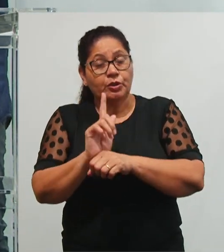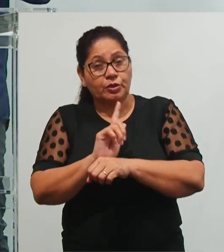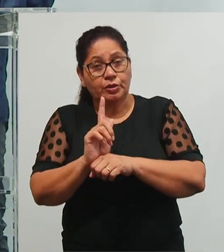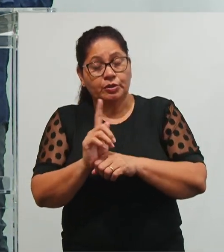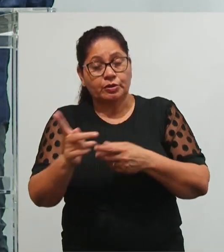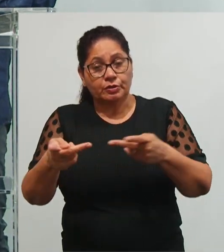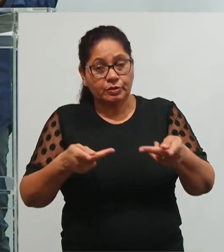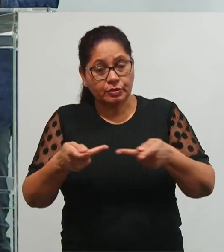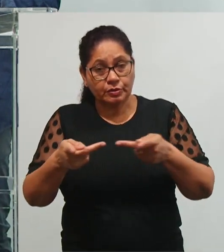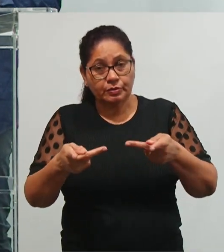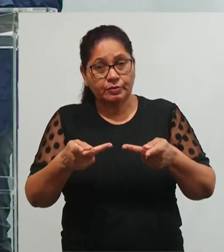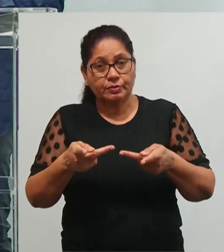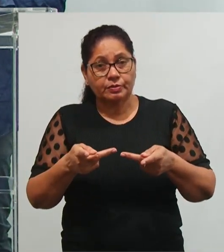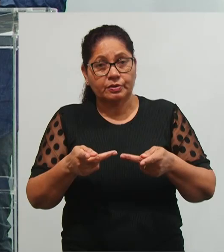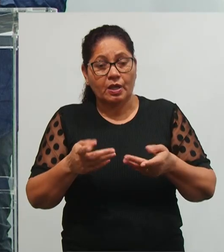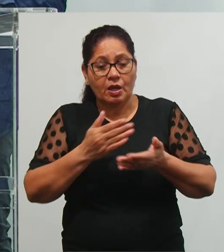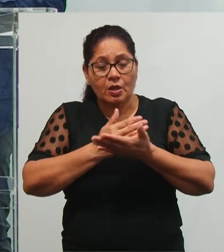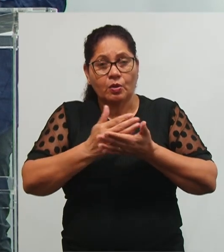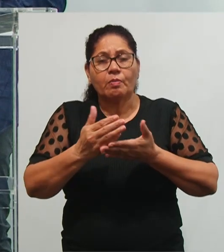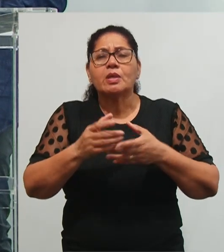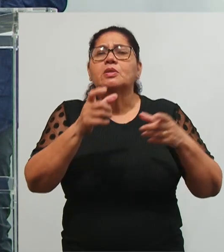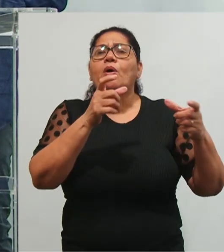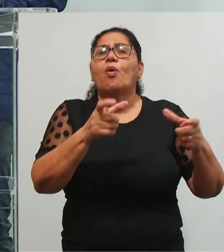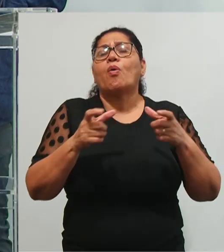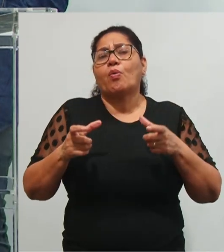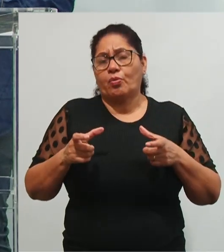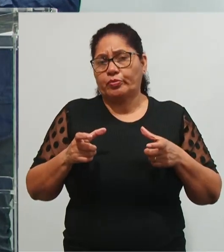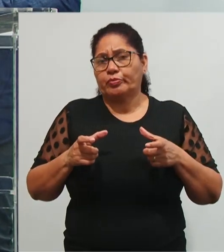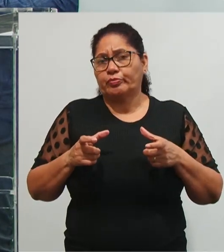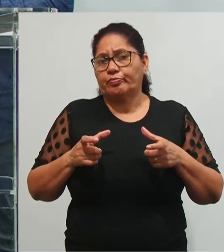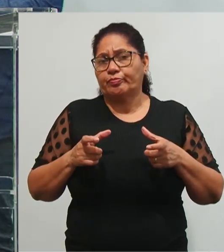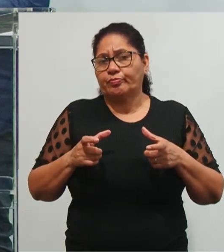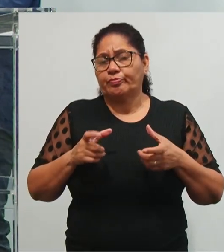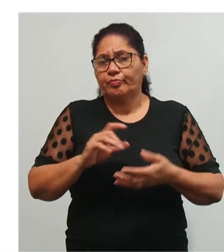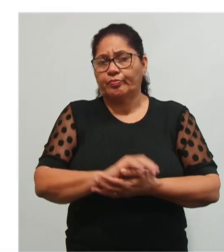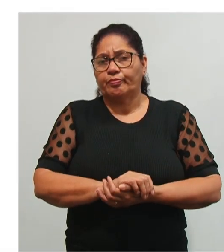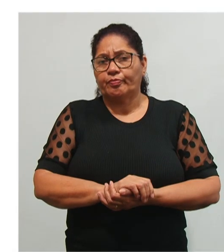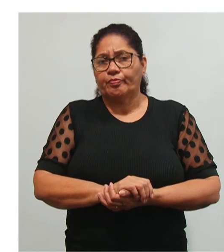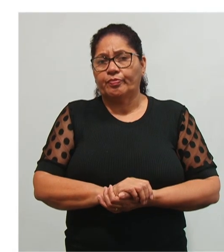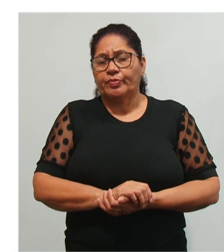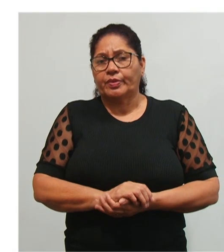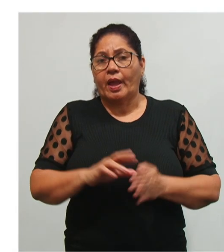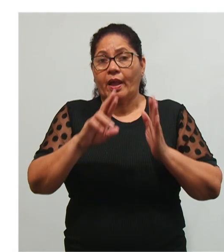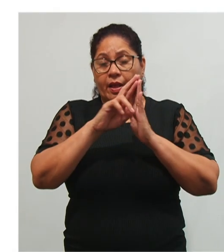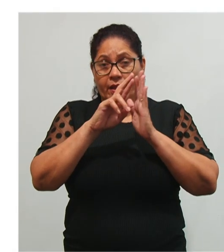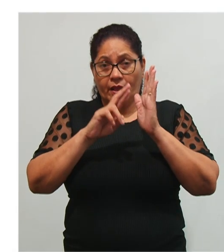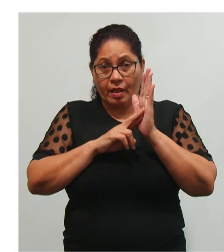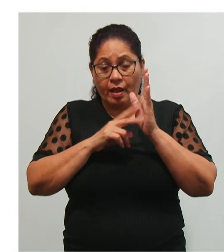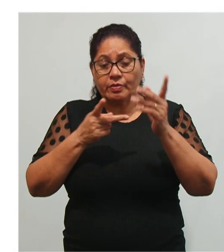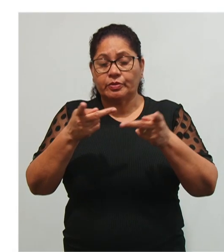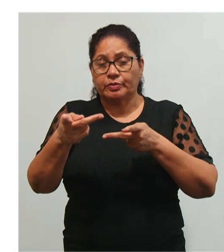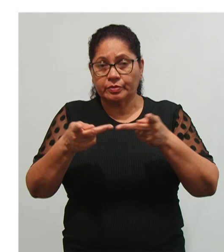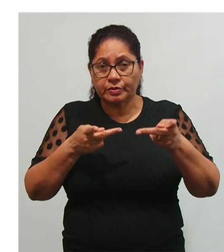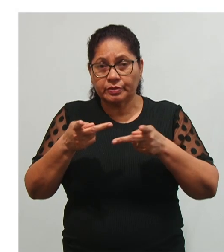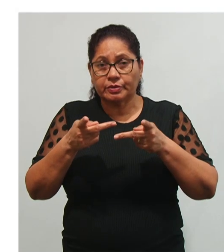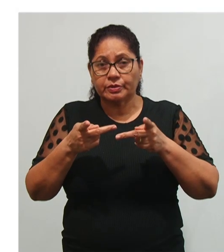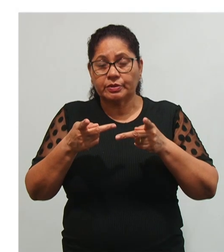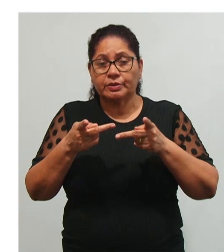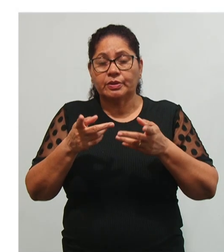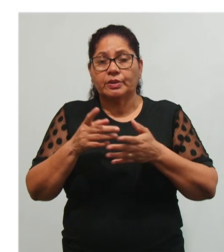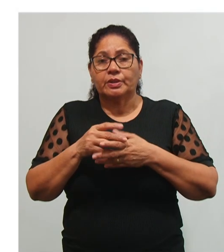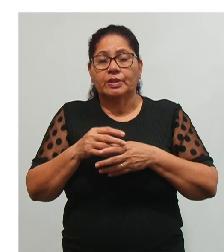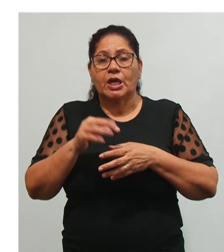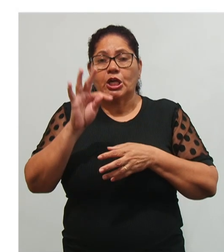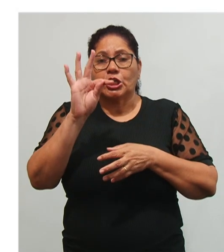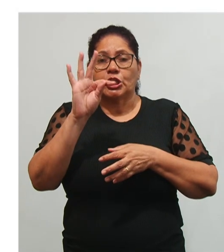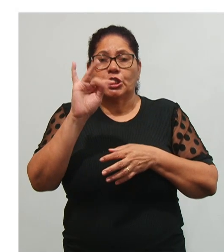da equipe de gerenciamento de projetos. Que começa onde? Começa com um termo de intenção de projeto, que